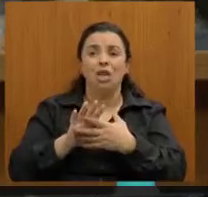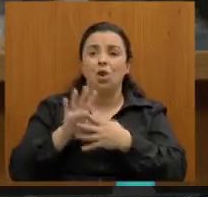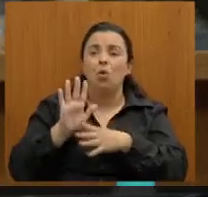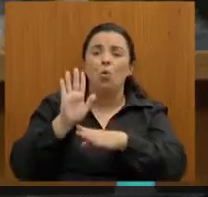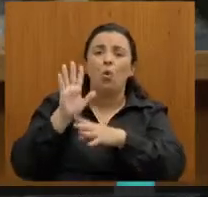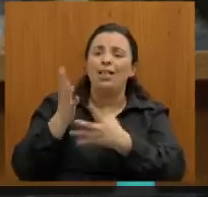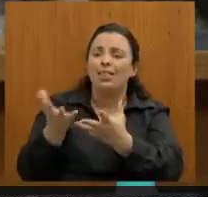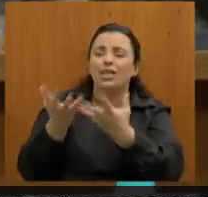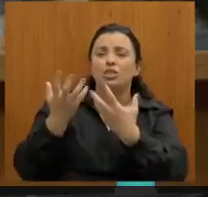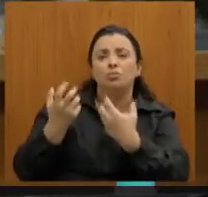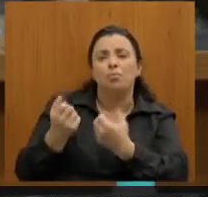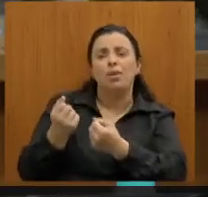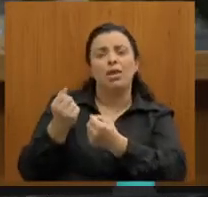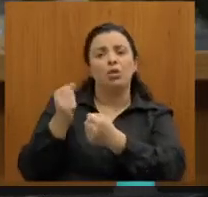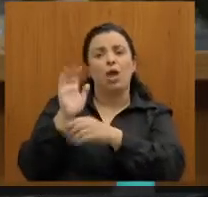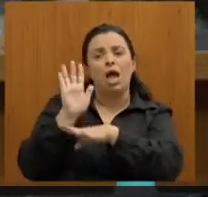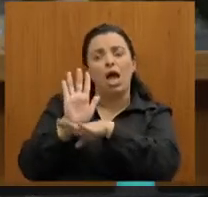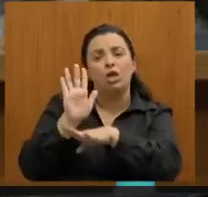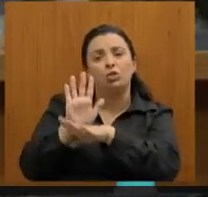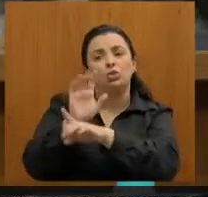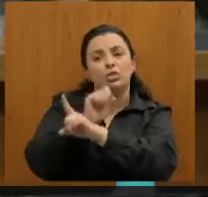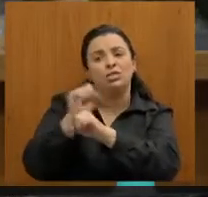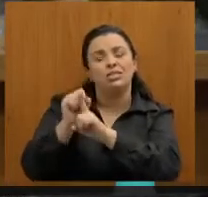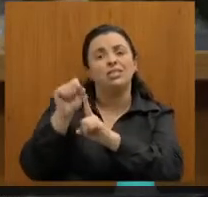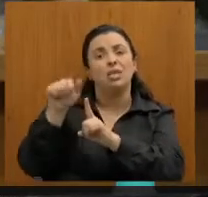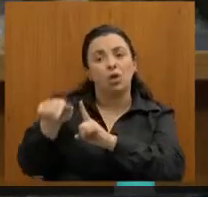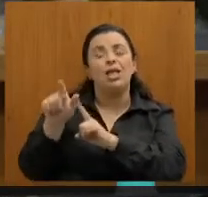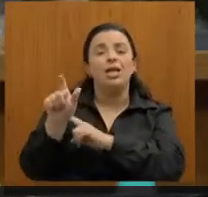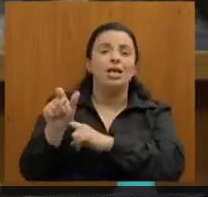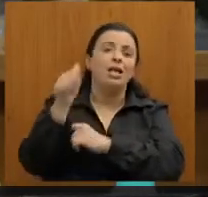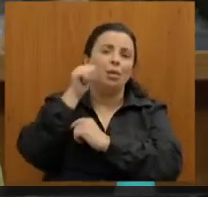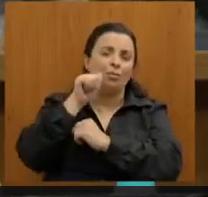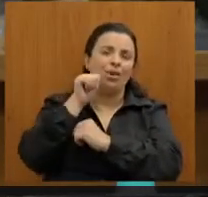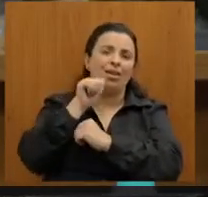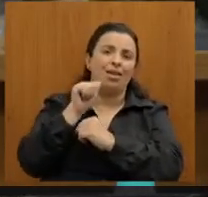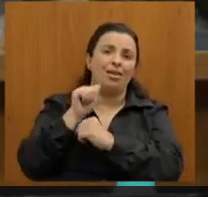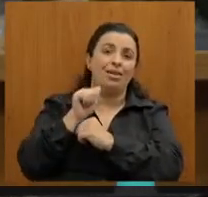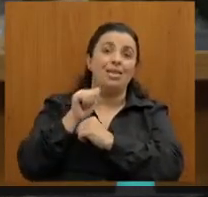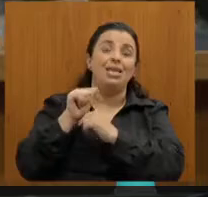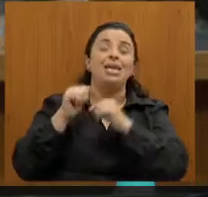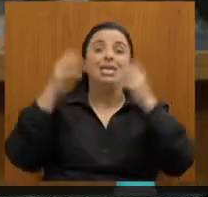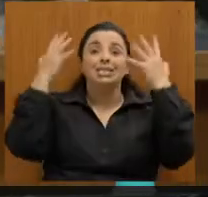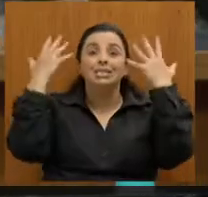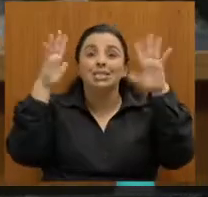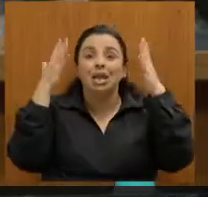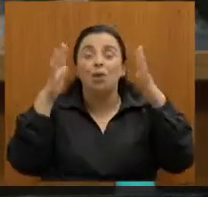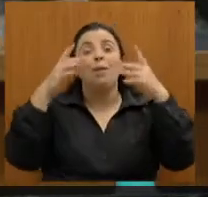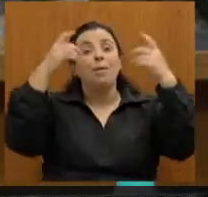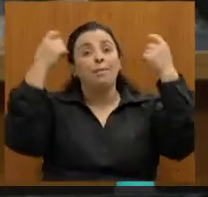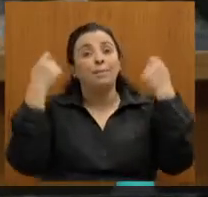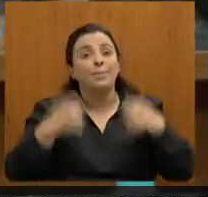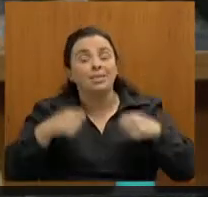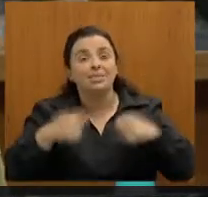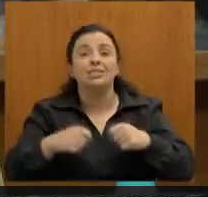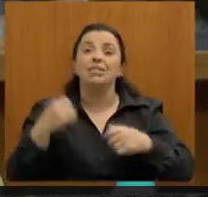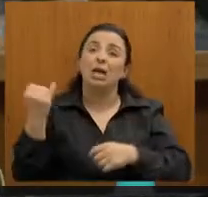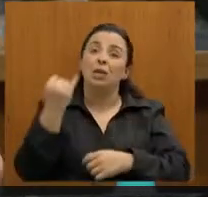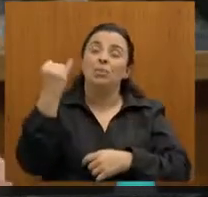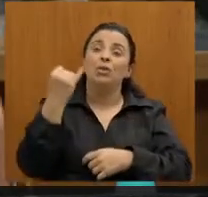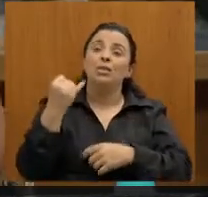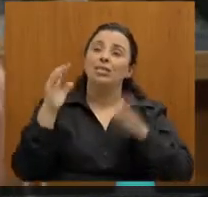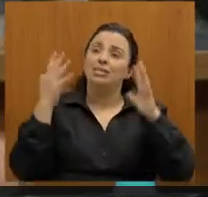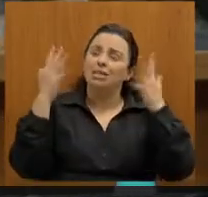assistencial dessa mulher o e Celebrar é preciso é preciso apontarmos